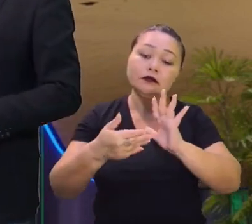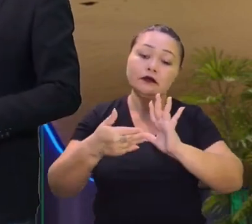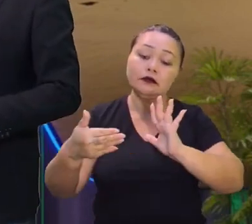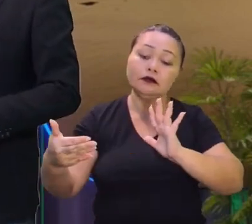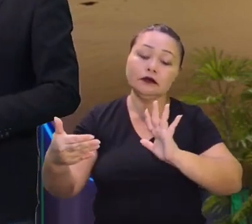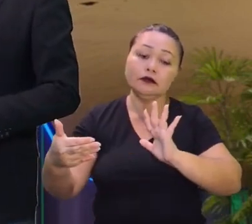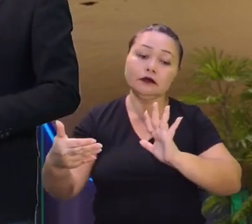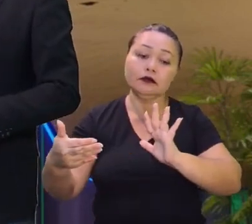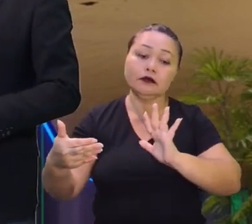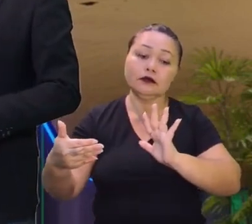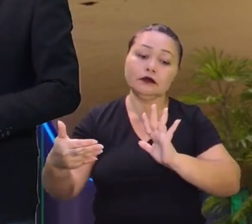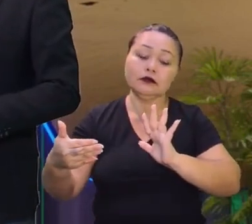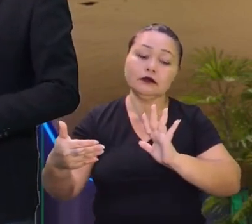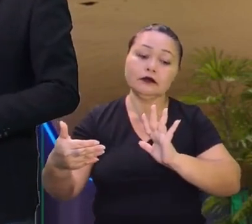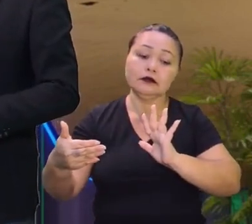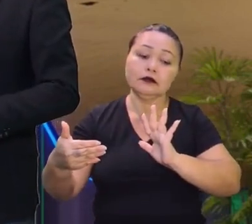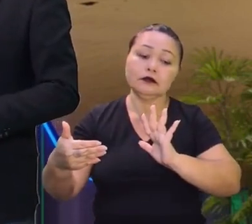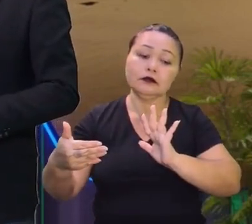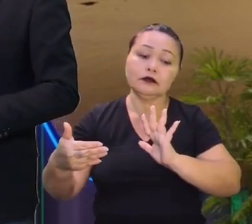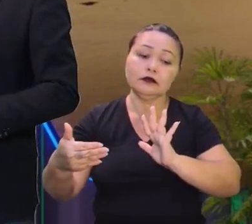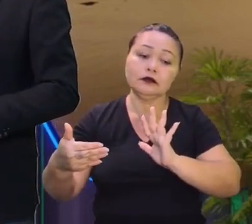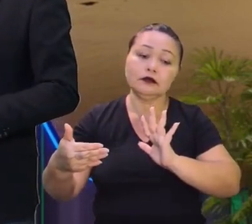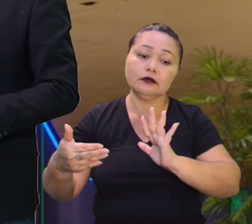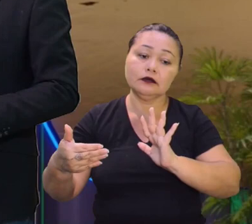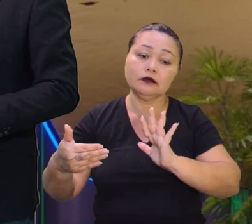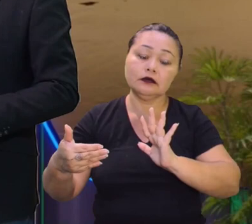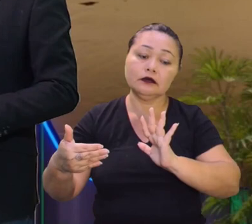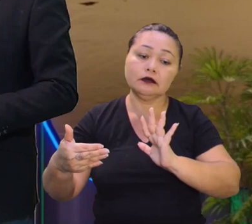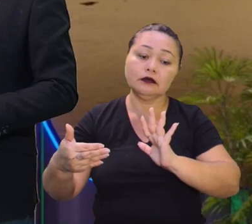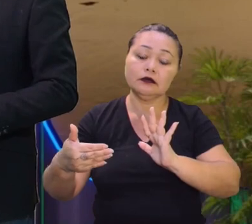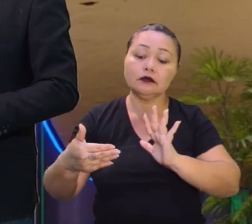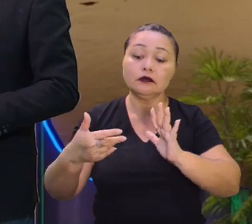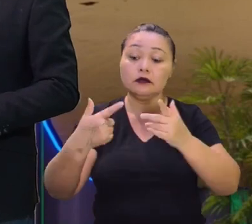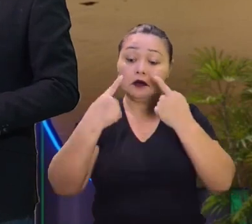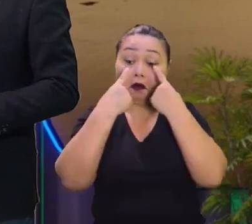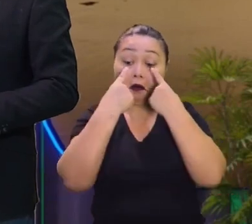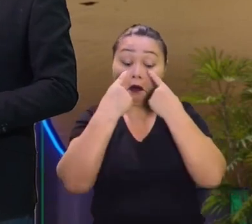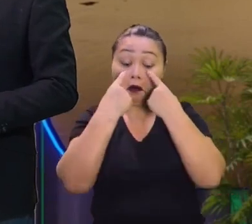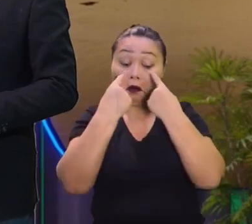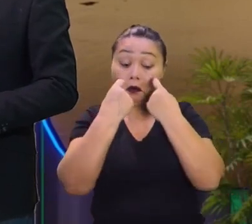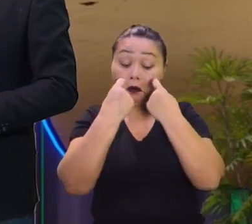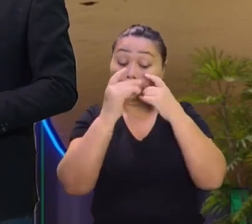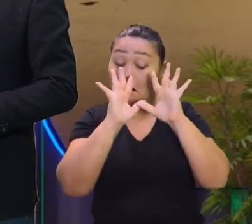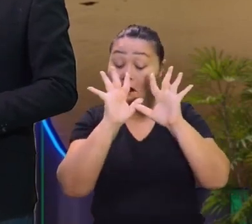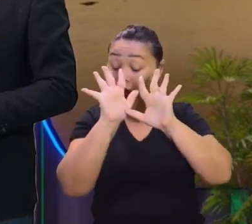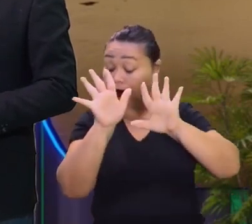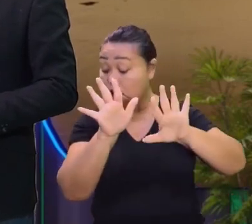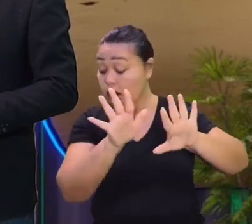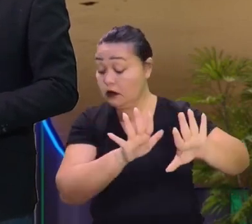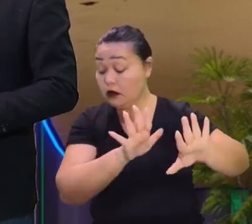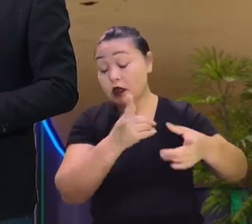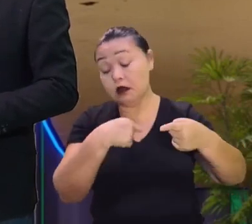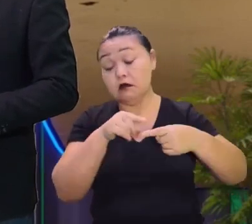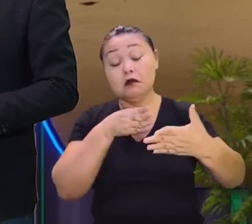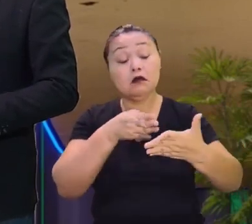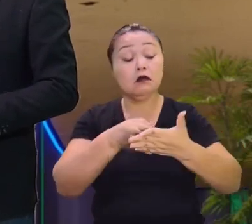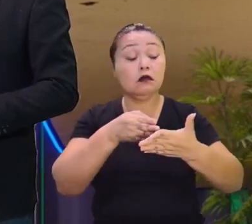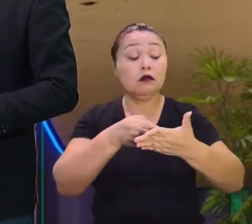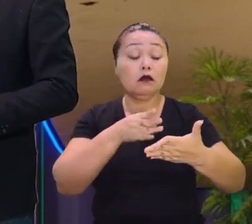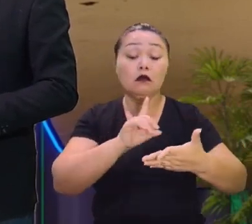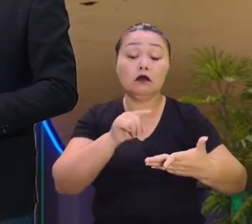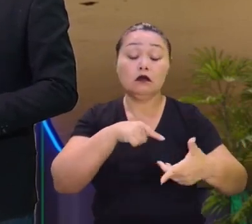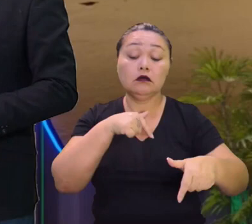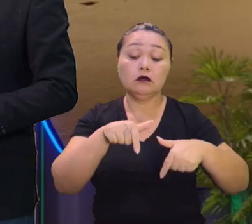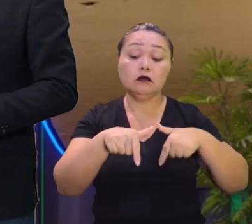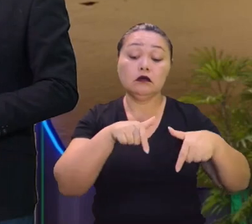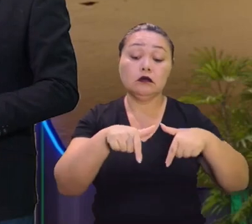aí, a partir do momento que há, vamos colocar, esse desinteresse e também o impedimento de não poder trabalhar